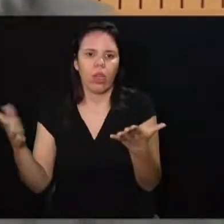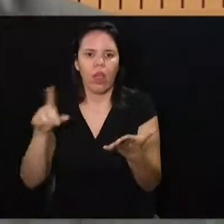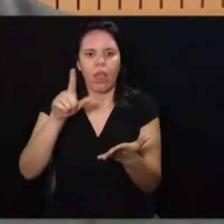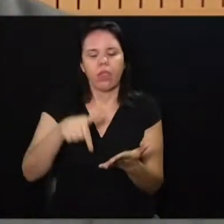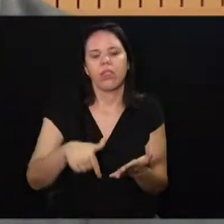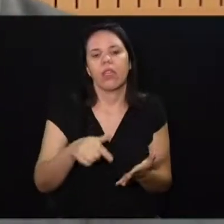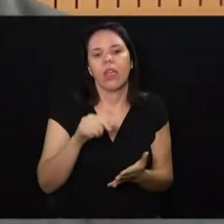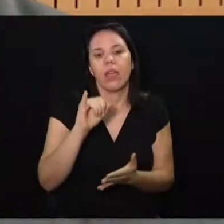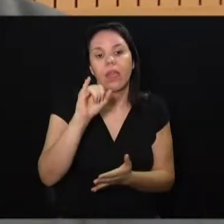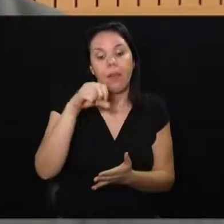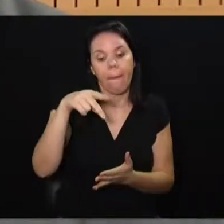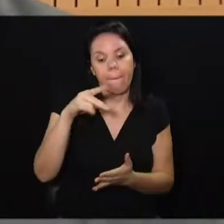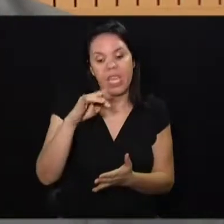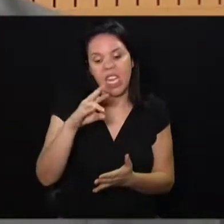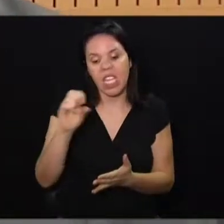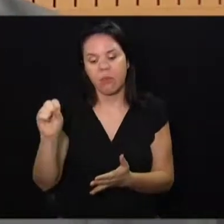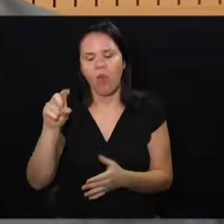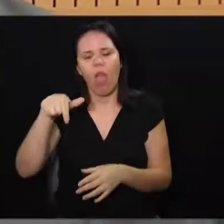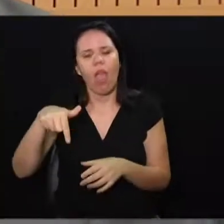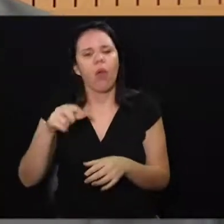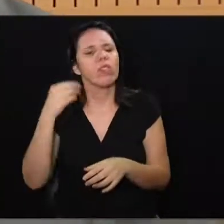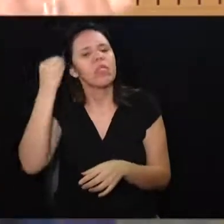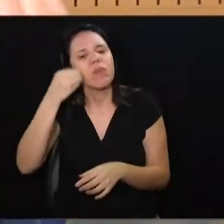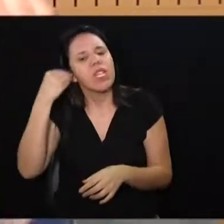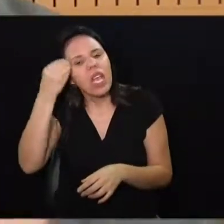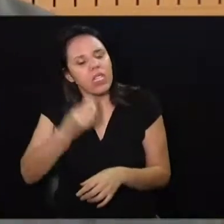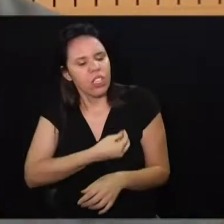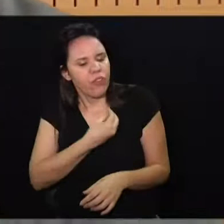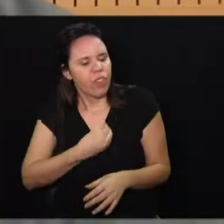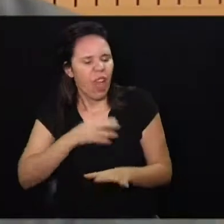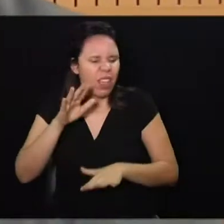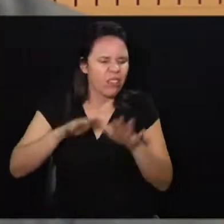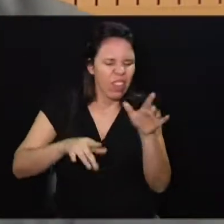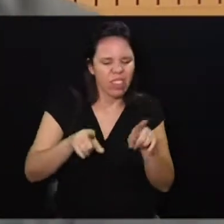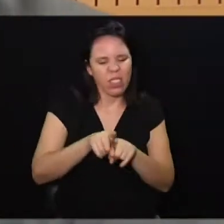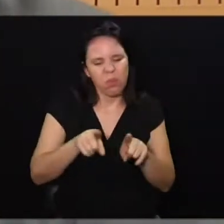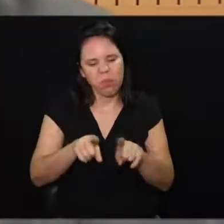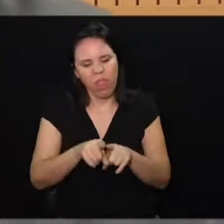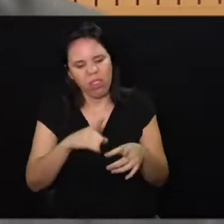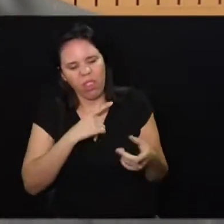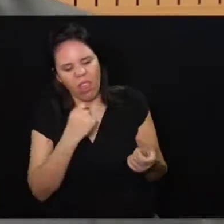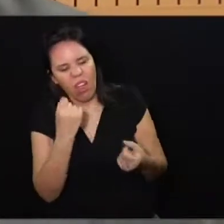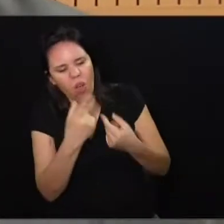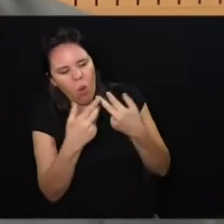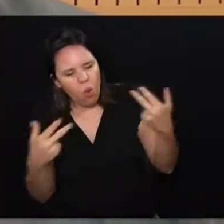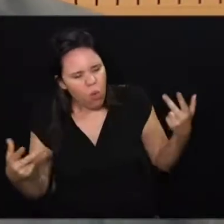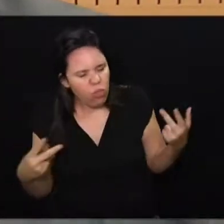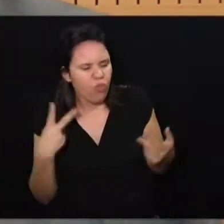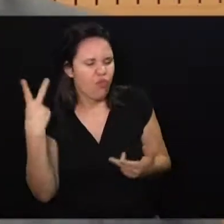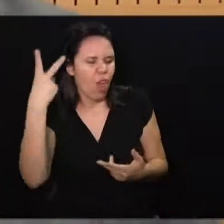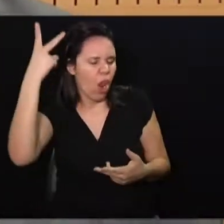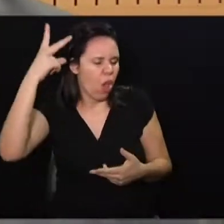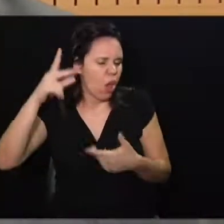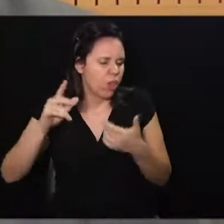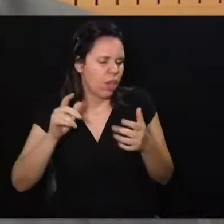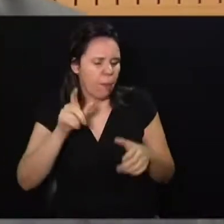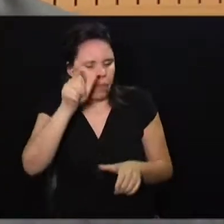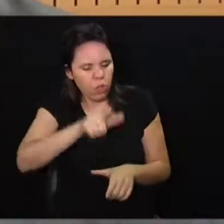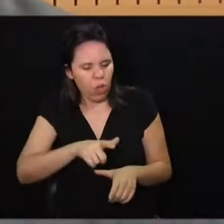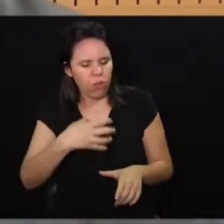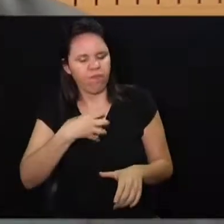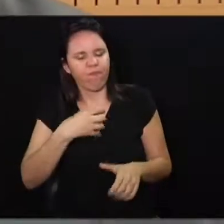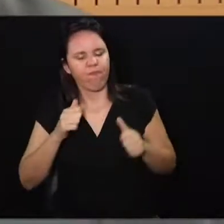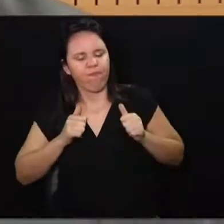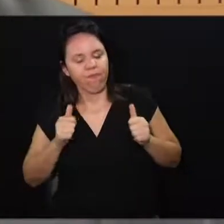é essa experiência de vida. Ou muitas vezes ela tem algumas crenças que literalmente vão fazer com que ela estacione. Por